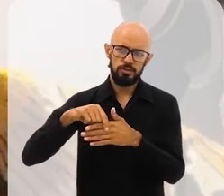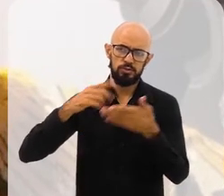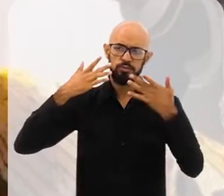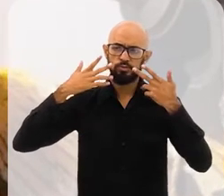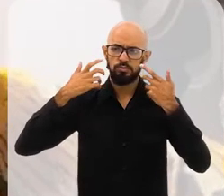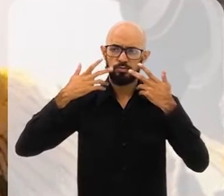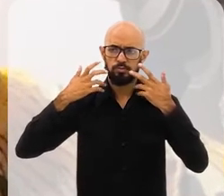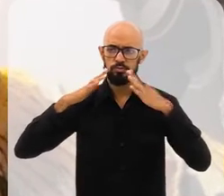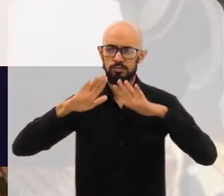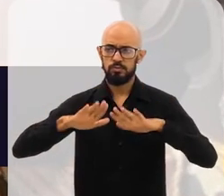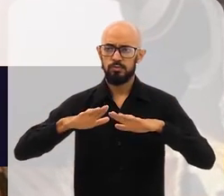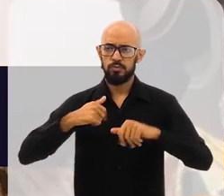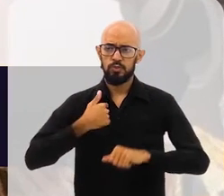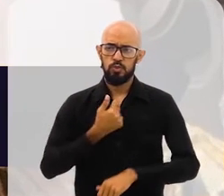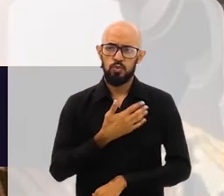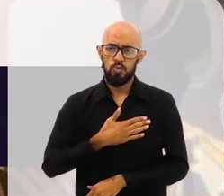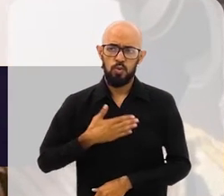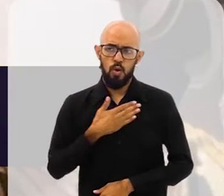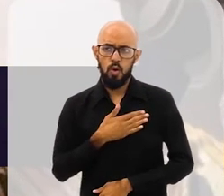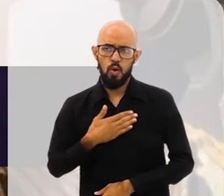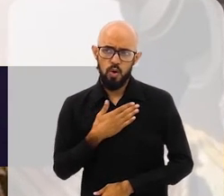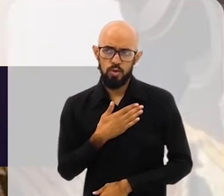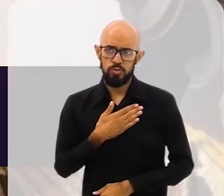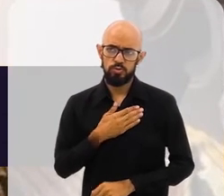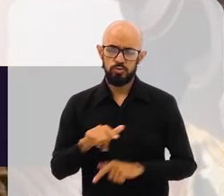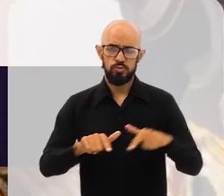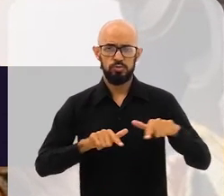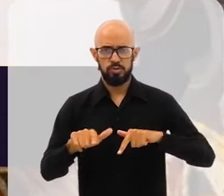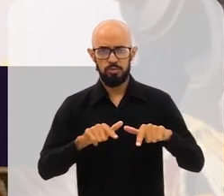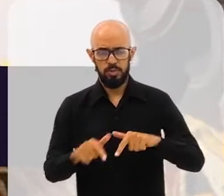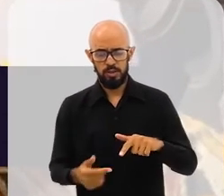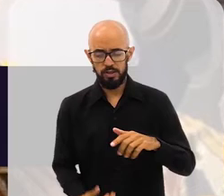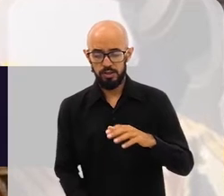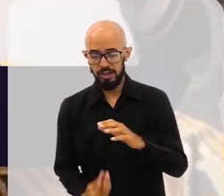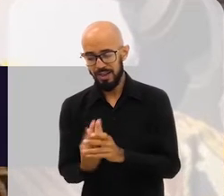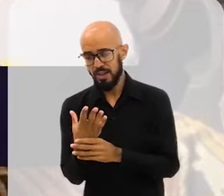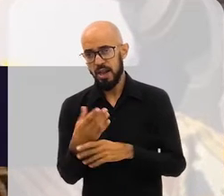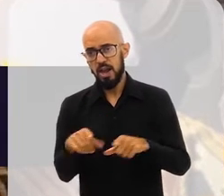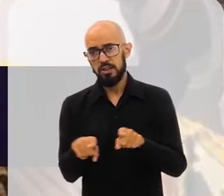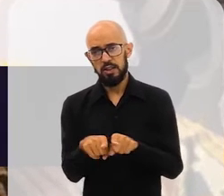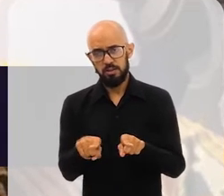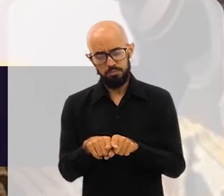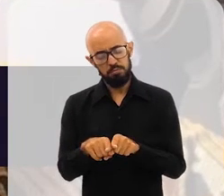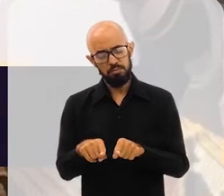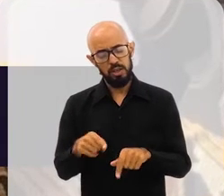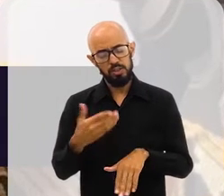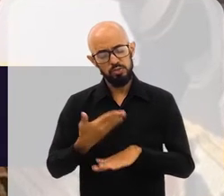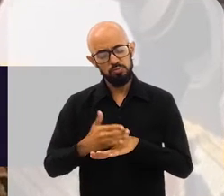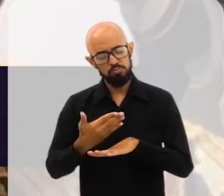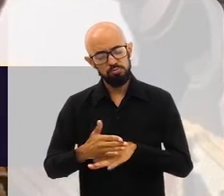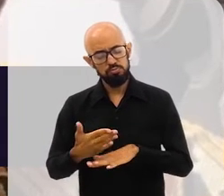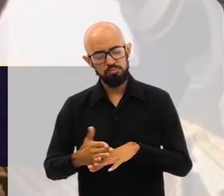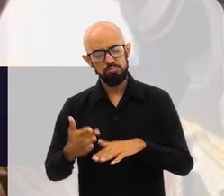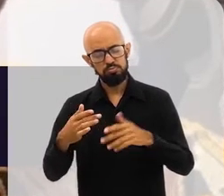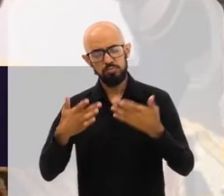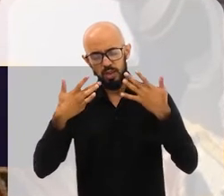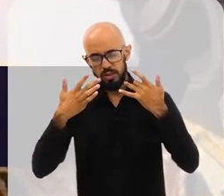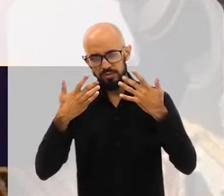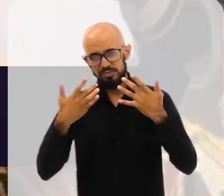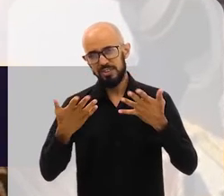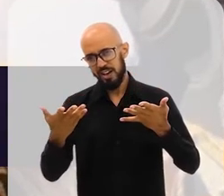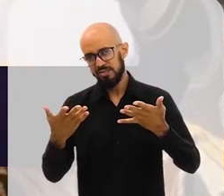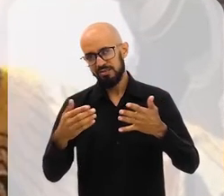dirigindo Os espetáculos o gosto mesmo é de alto não pare e produzir produzir alguma coisa que me dá muita satisfação